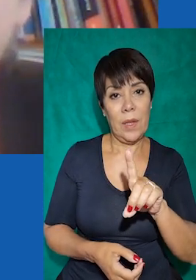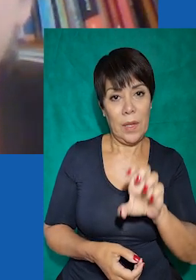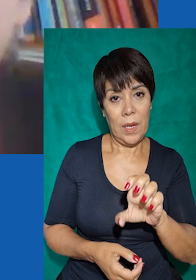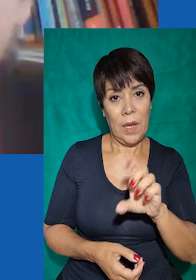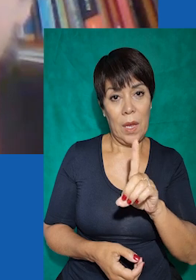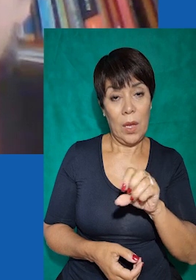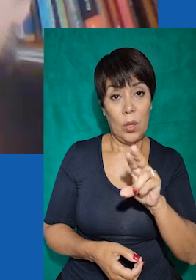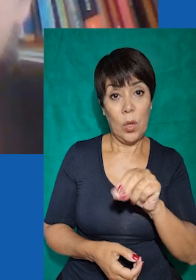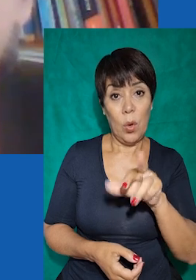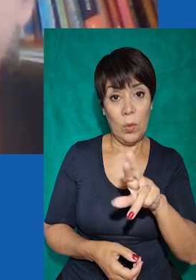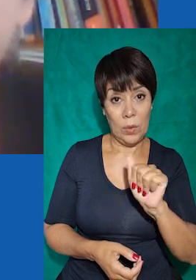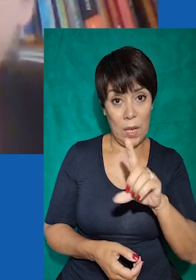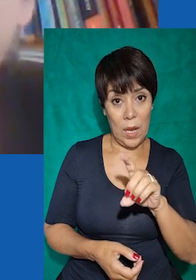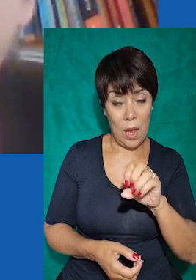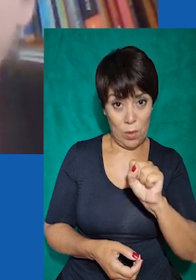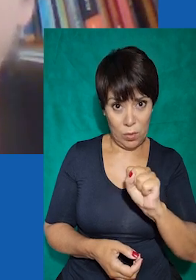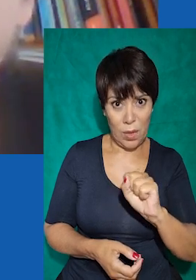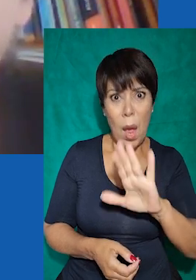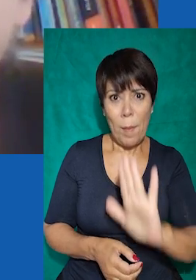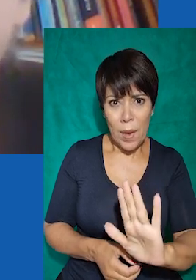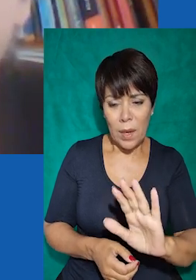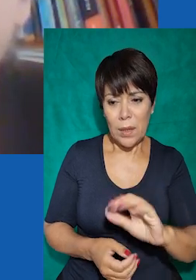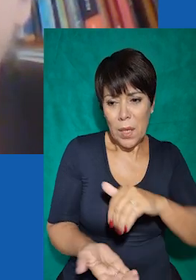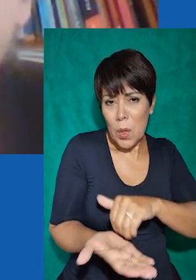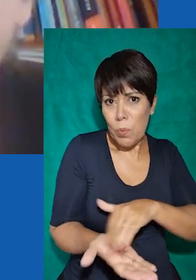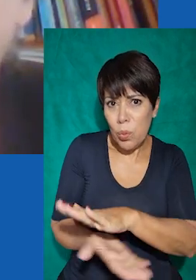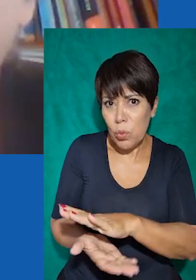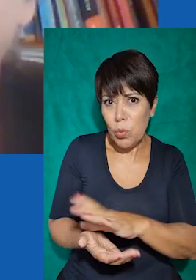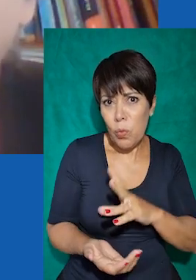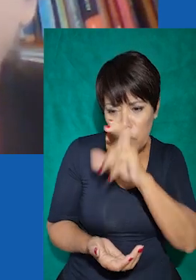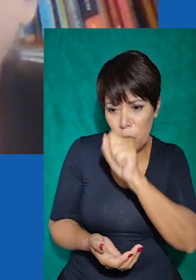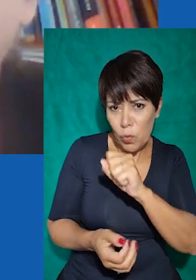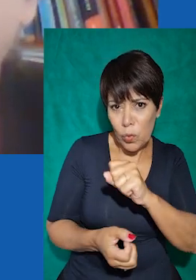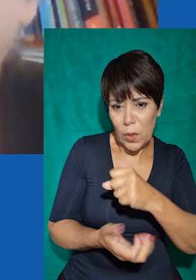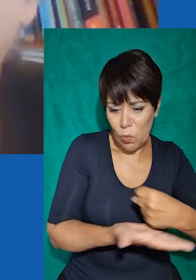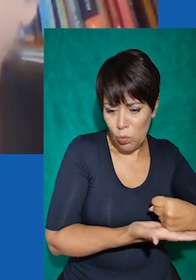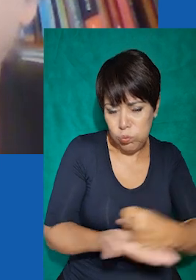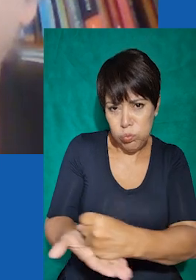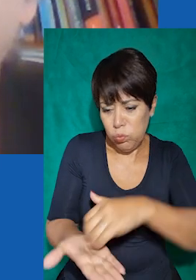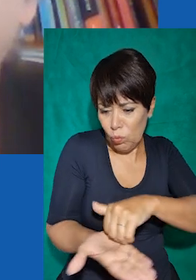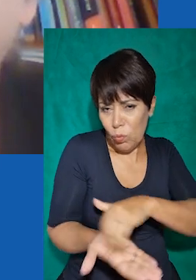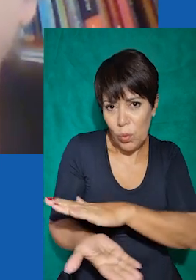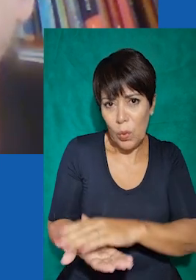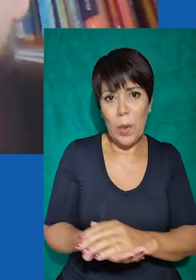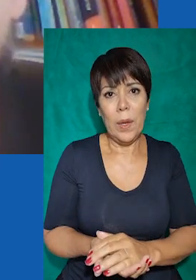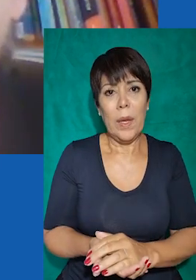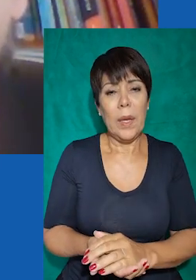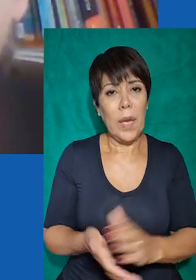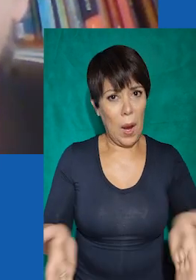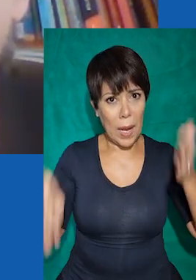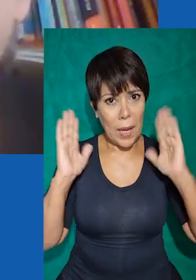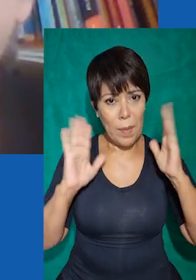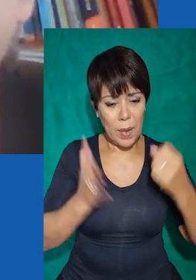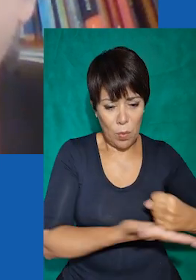O que que aconteceu? Eles foram expulsos pela força, inclusive colocados em caminhões pelo